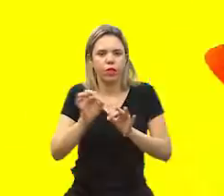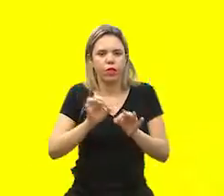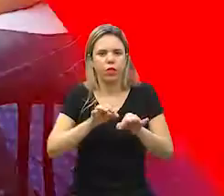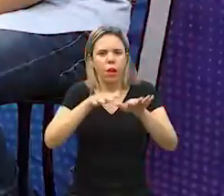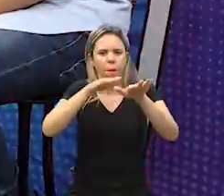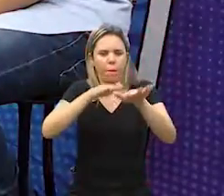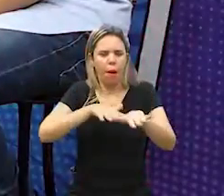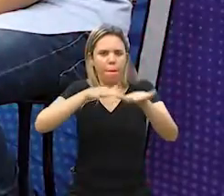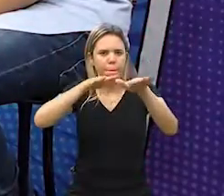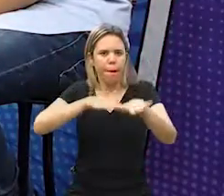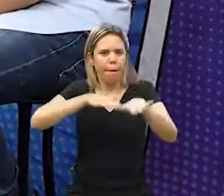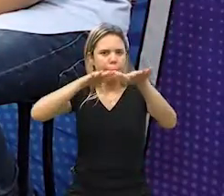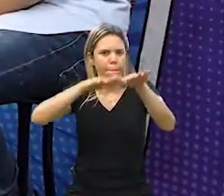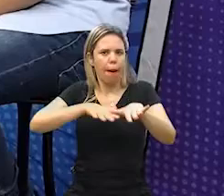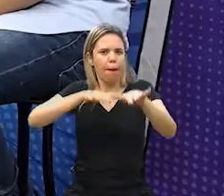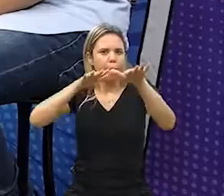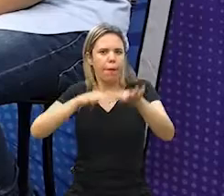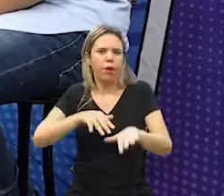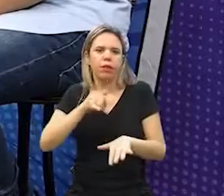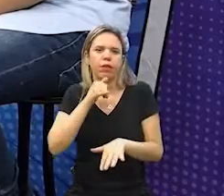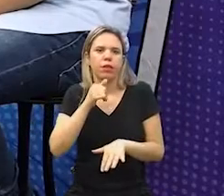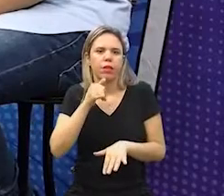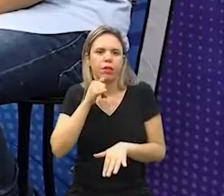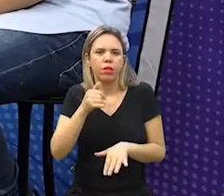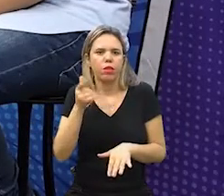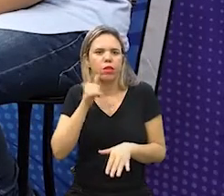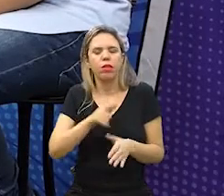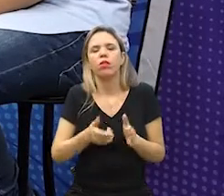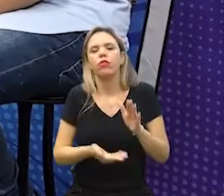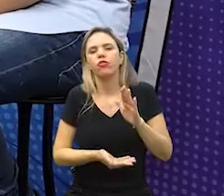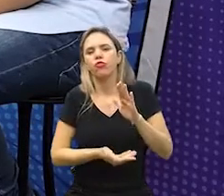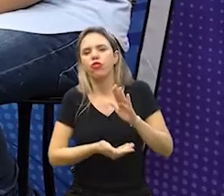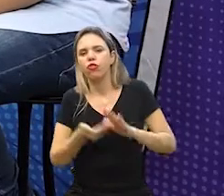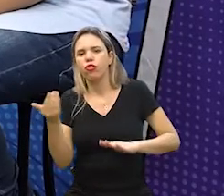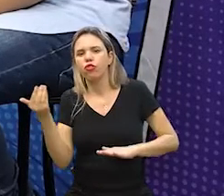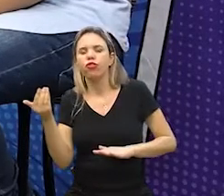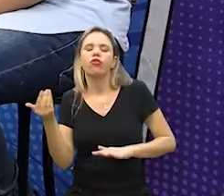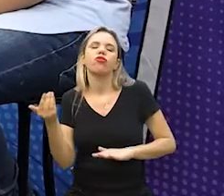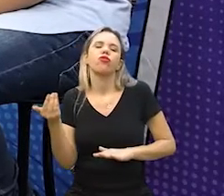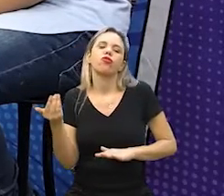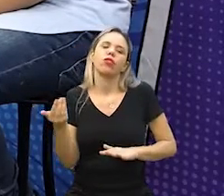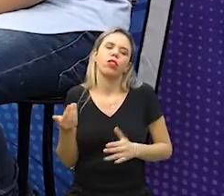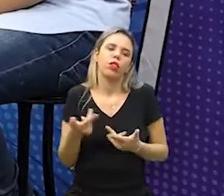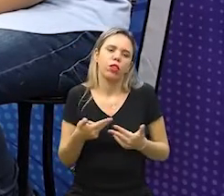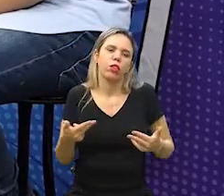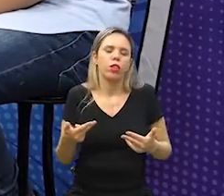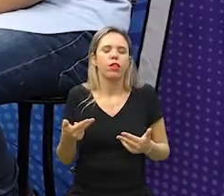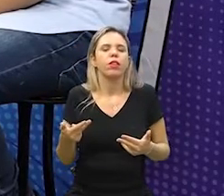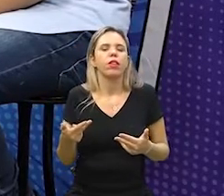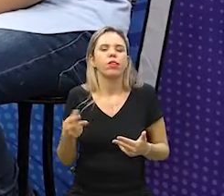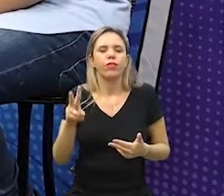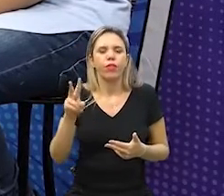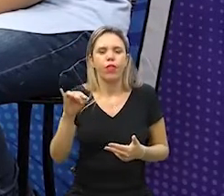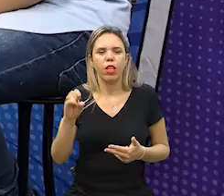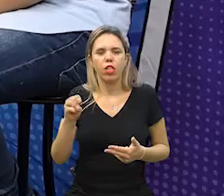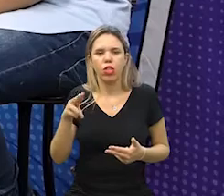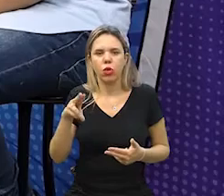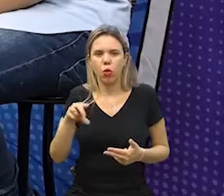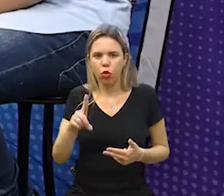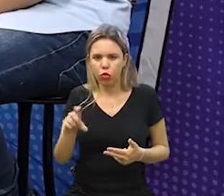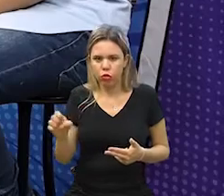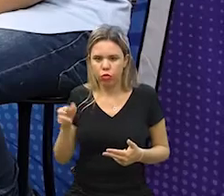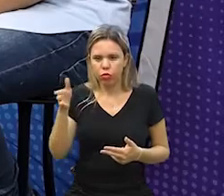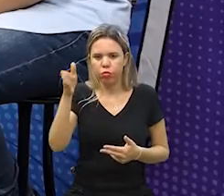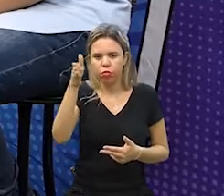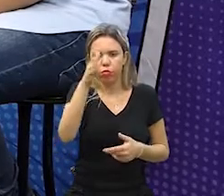com o Exército, refazendo o episódio da Retirada da Laguna, escrito por Visconde Toné. Então, eu caminhei mesmo pelos lugares,